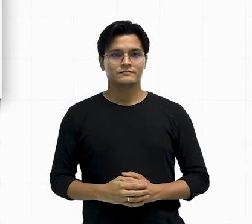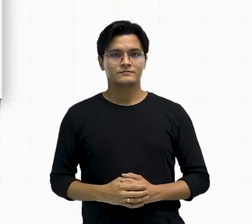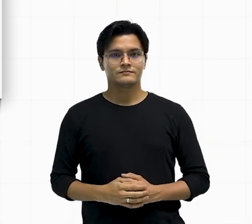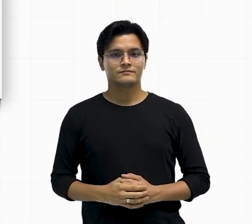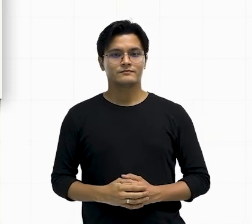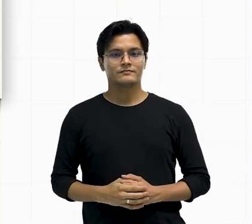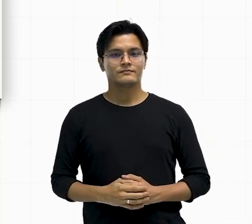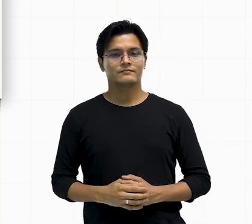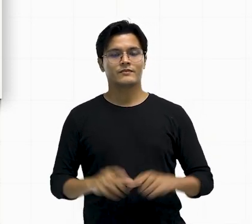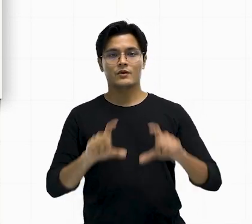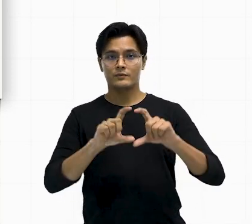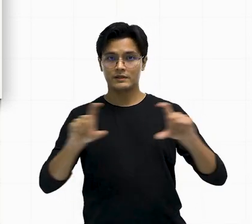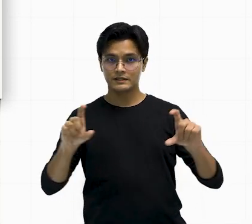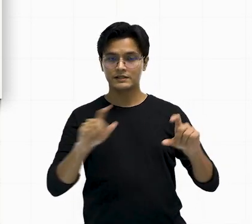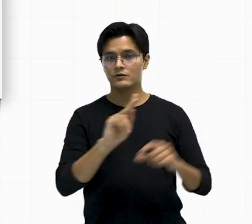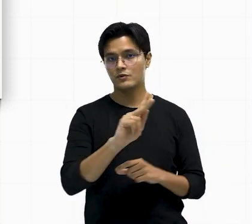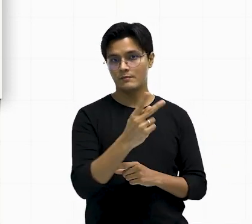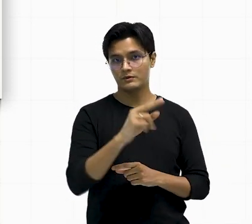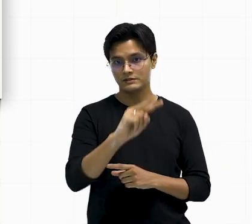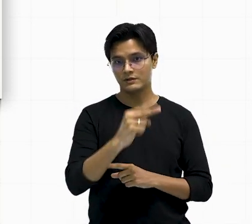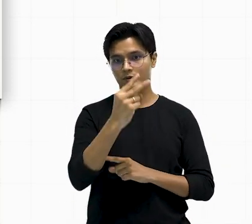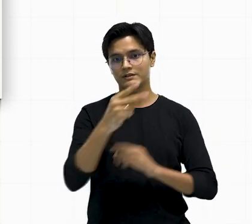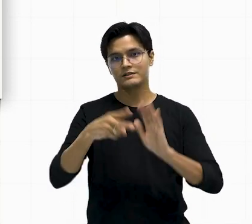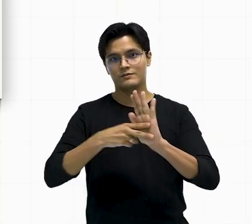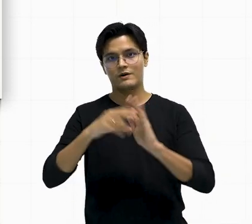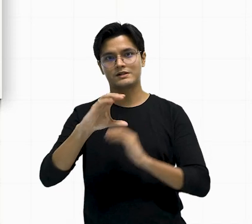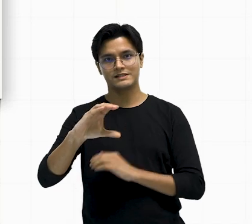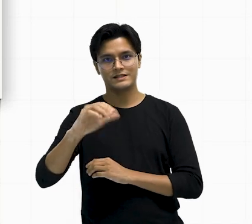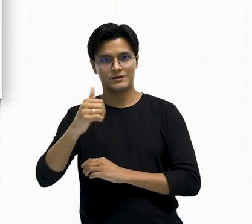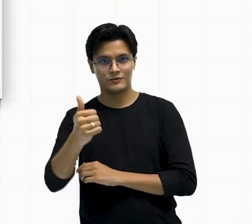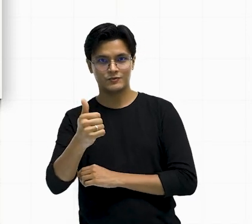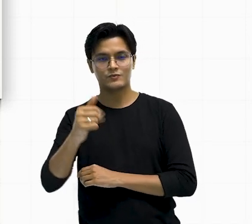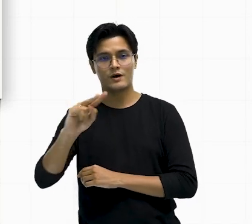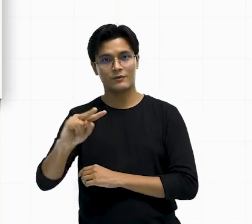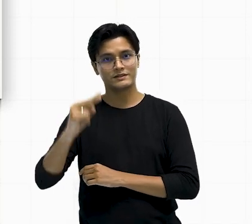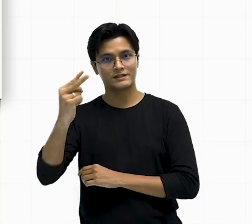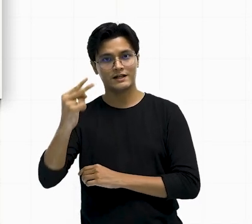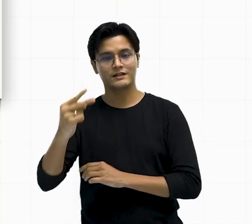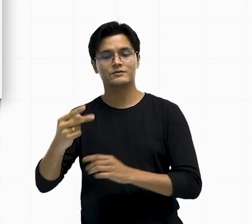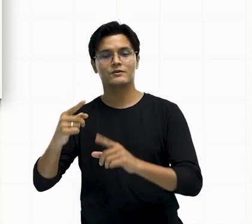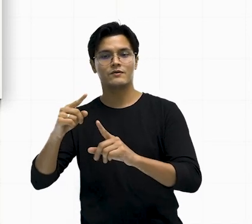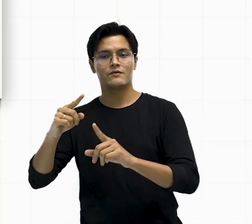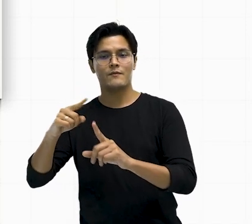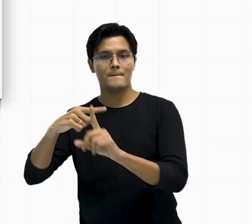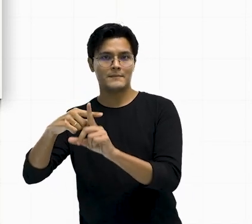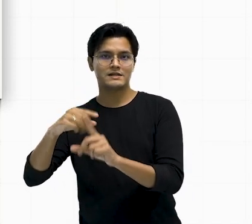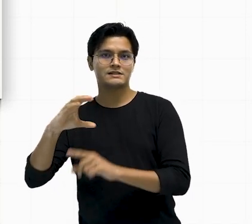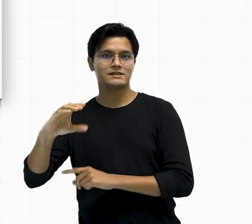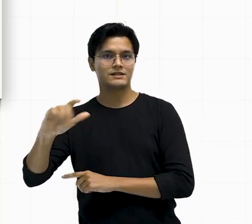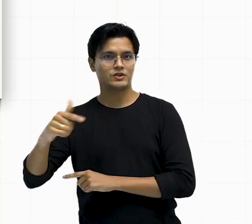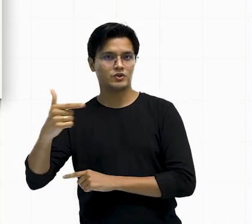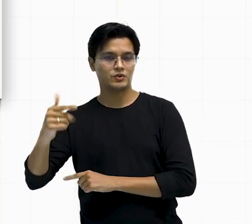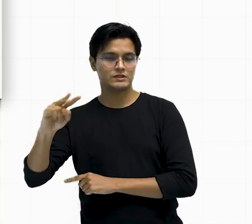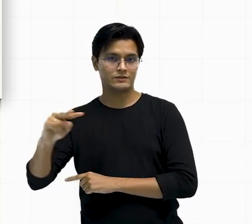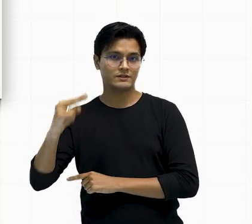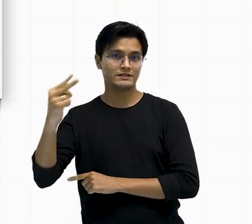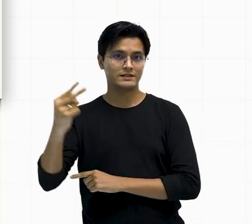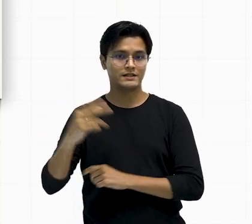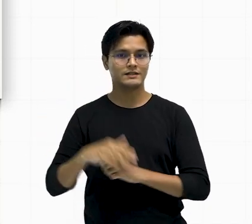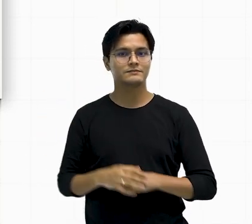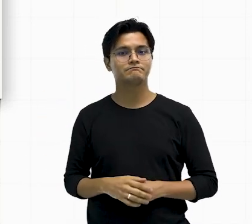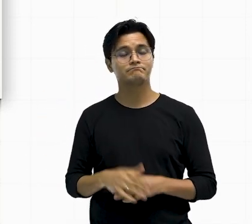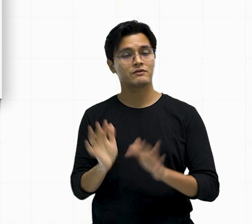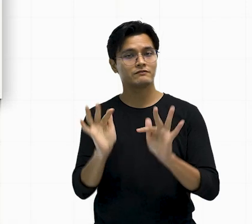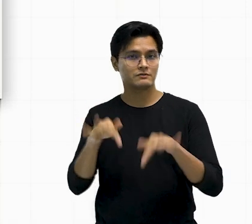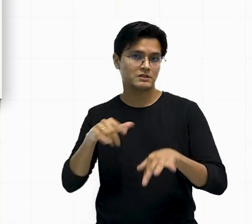a hipotenusa elevada ao quadrado é igual à soma dos quadrados dos catetos. E aí, finalmente, nós temos o